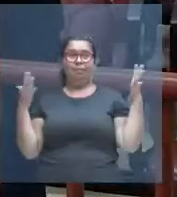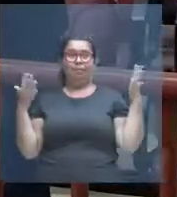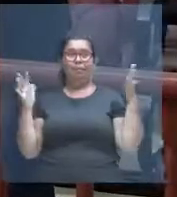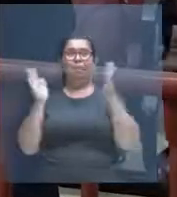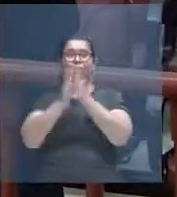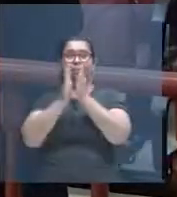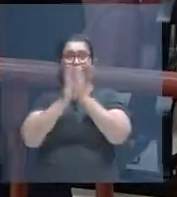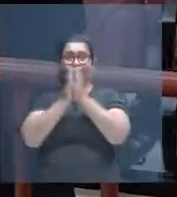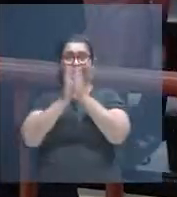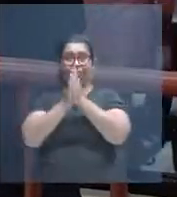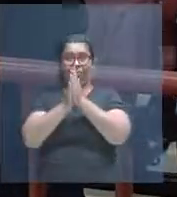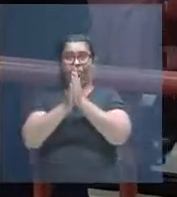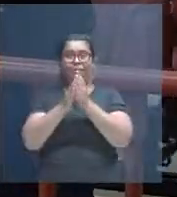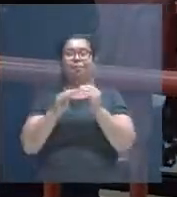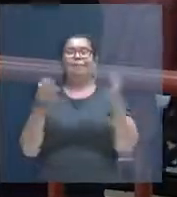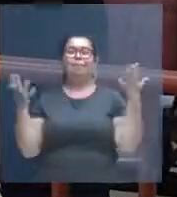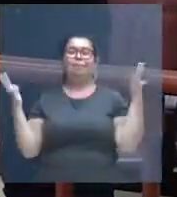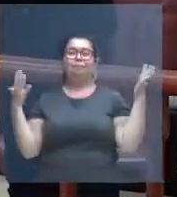João.